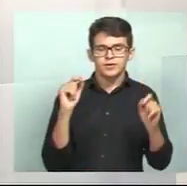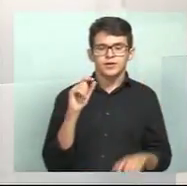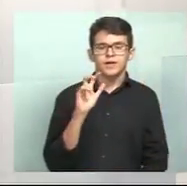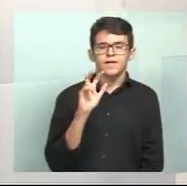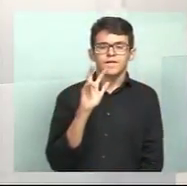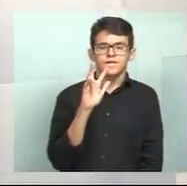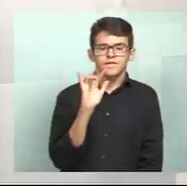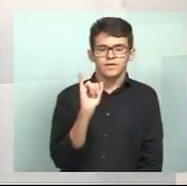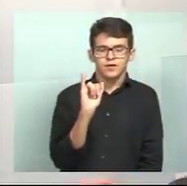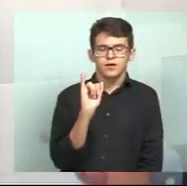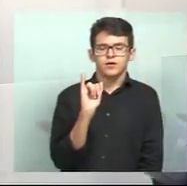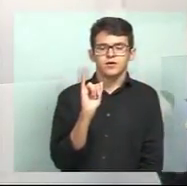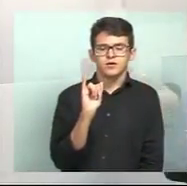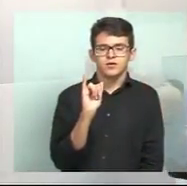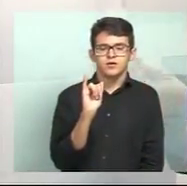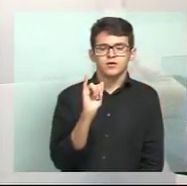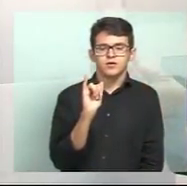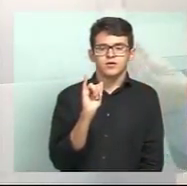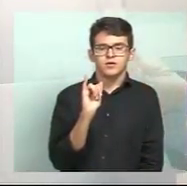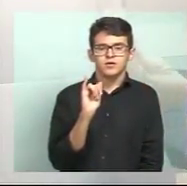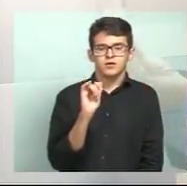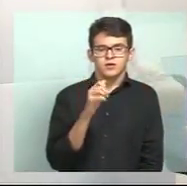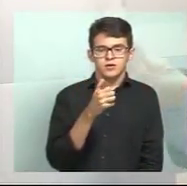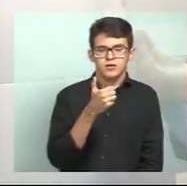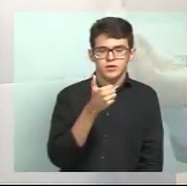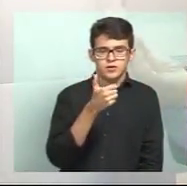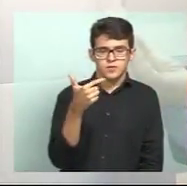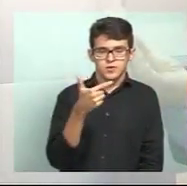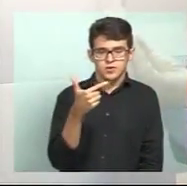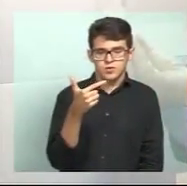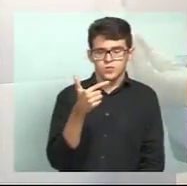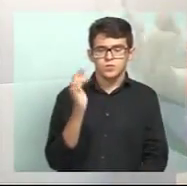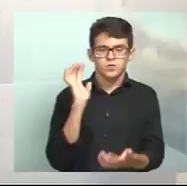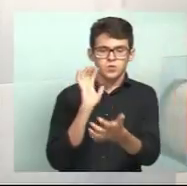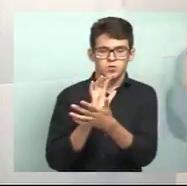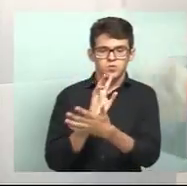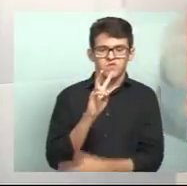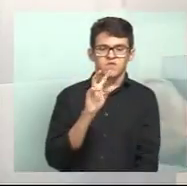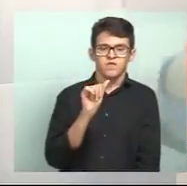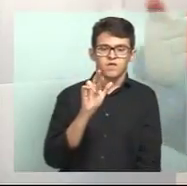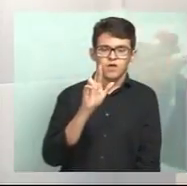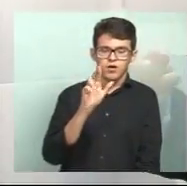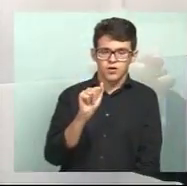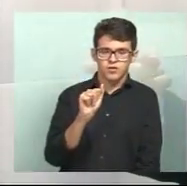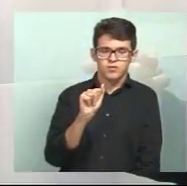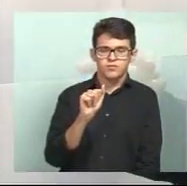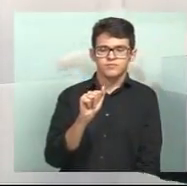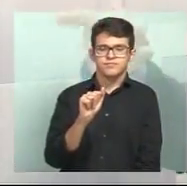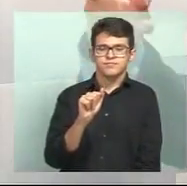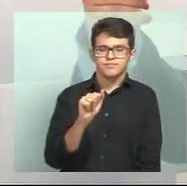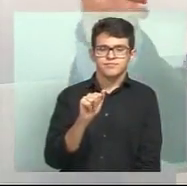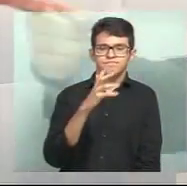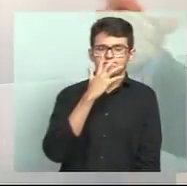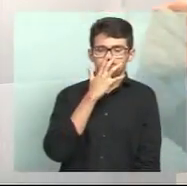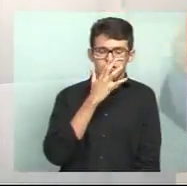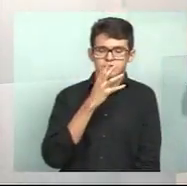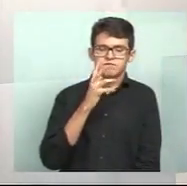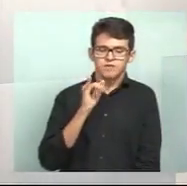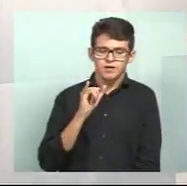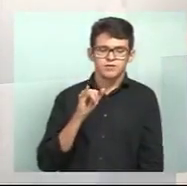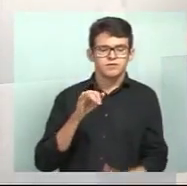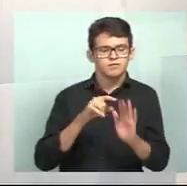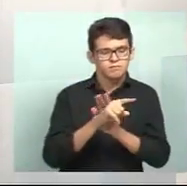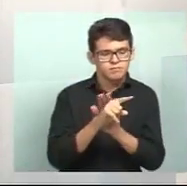antigamente isso era a 10ª, agora vai ter a 12ª vara lá também trabalhando, o trabalho vai ser mais rápido. Aí nós vamos ver mais